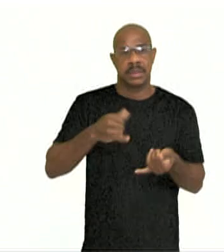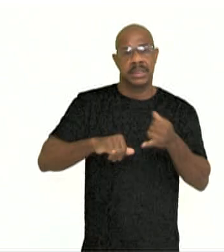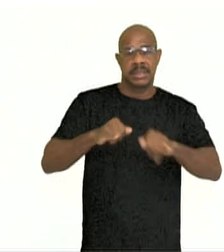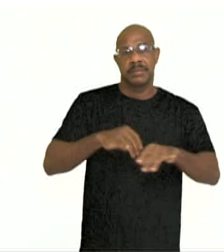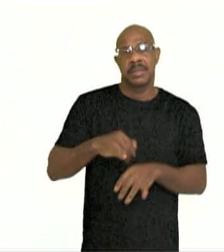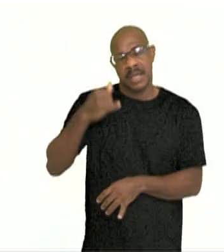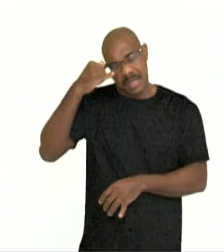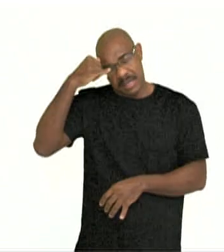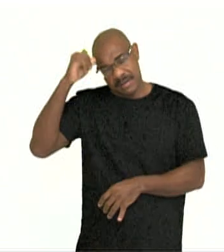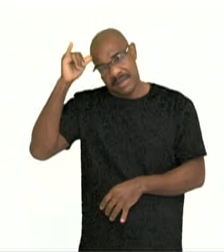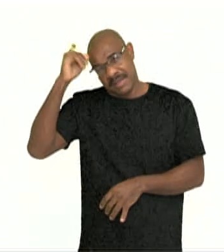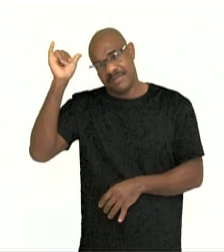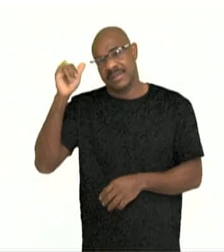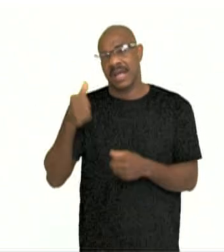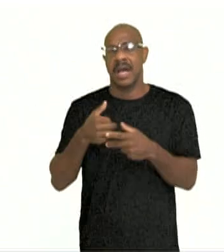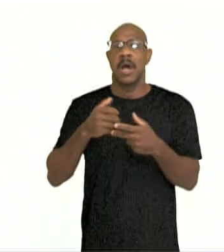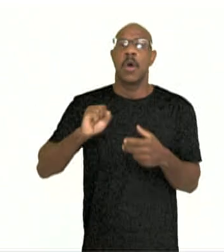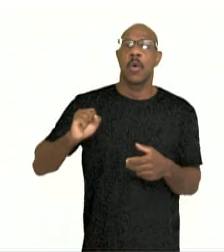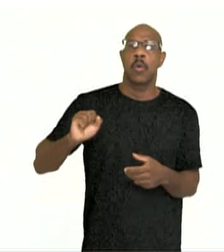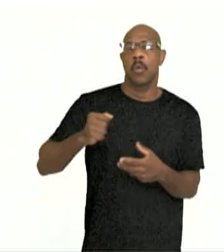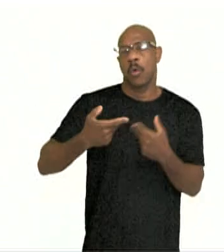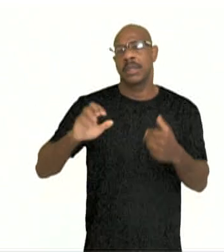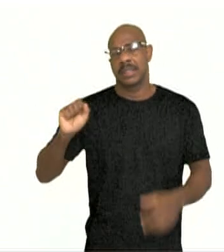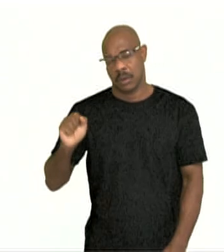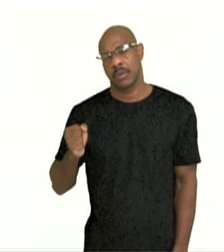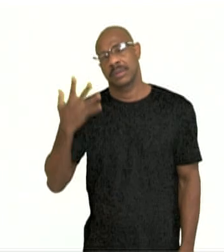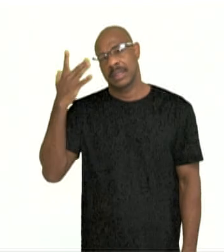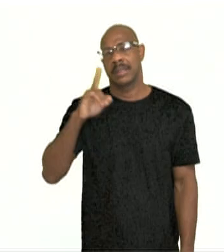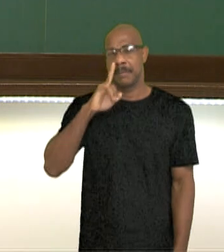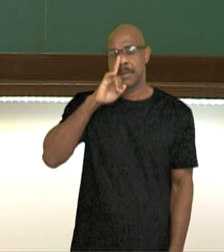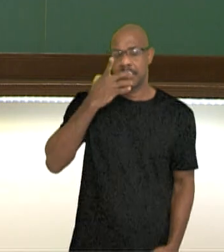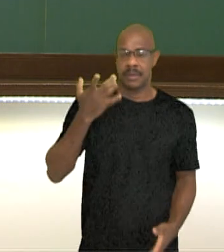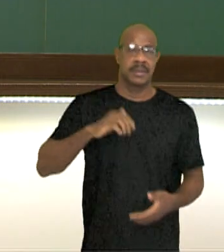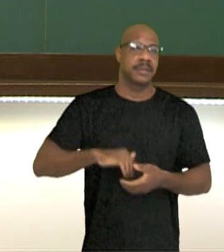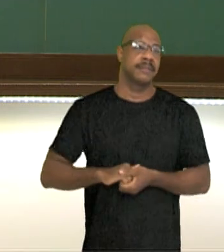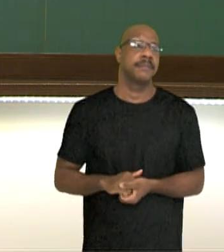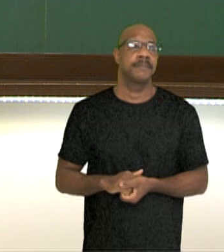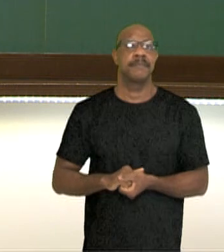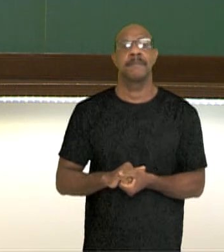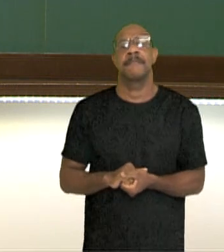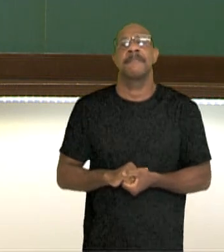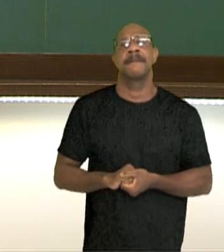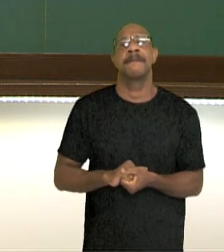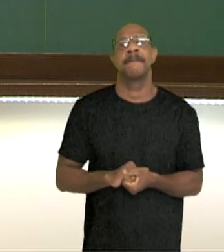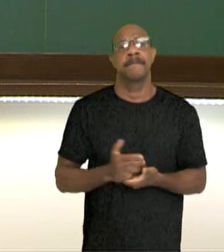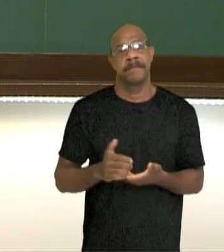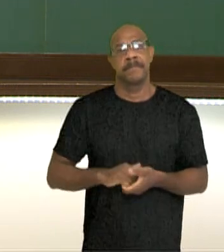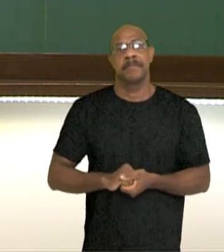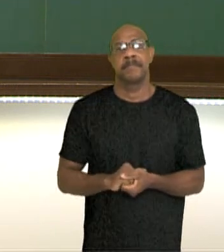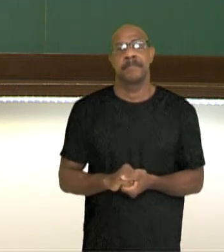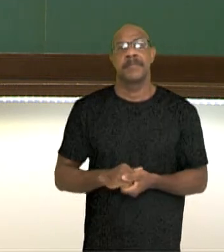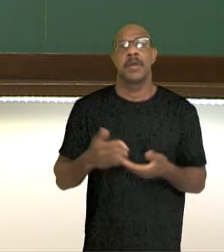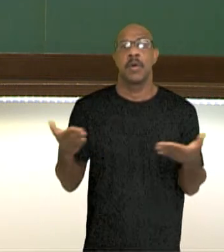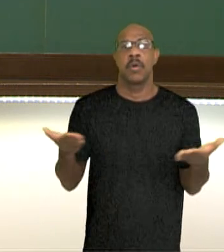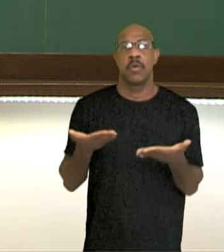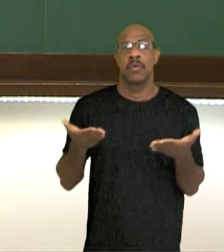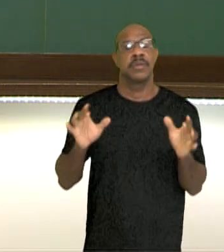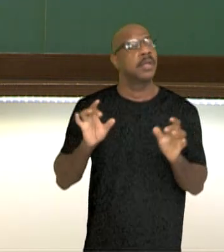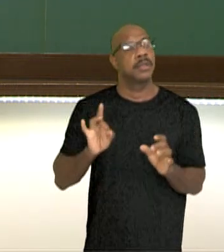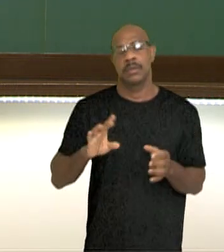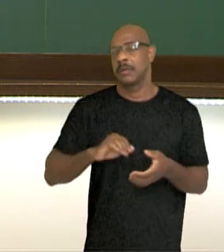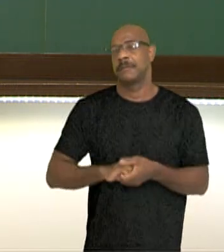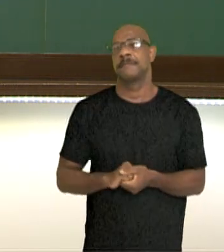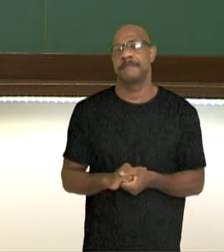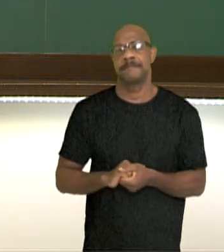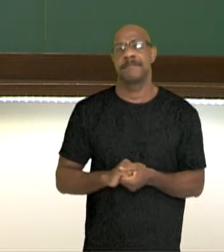leitura, pesquise e vamos trabalhar. É isso aí. Eu fico por aqui por hoje,